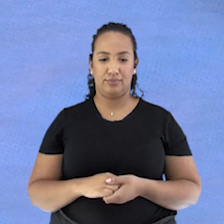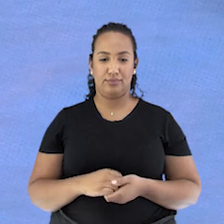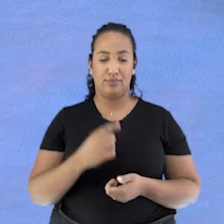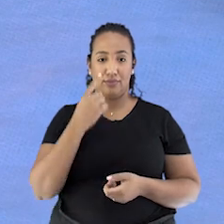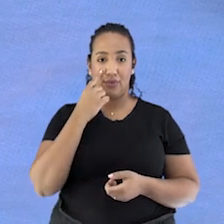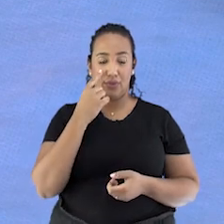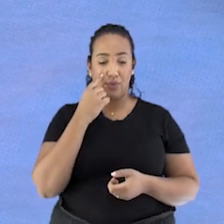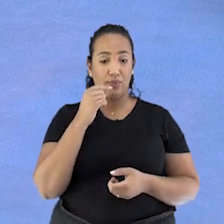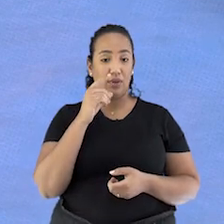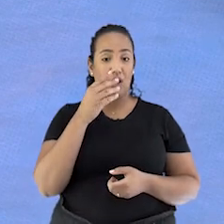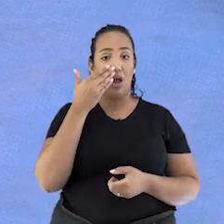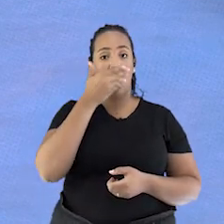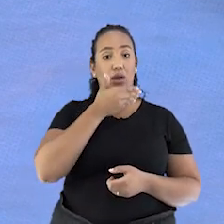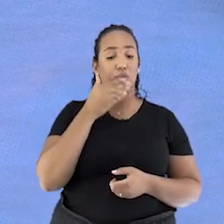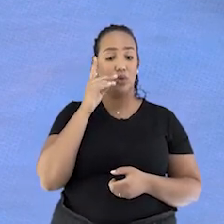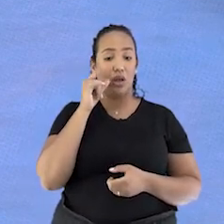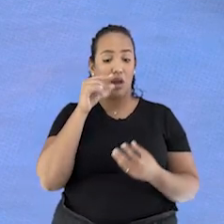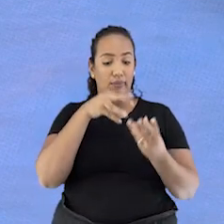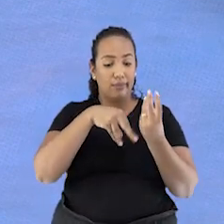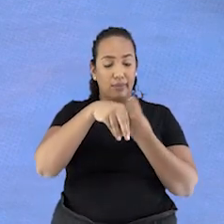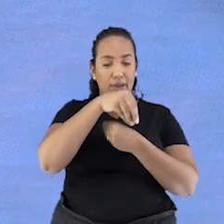água. E você nem vai ver que ele esteve ali.